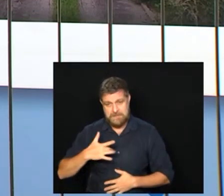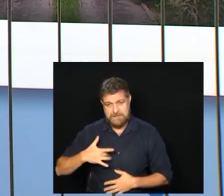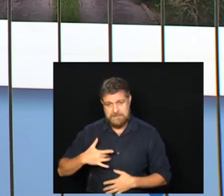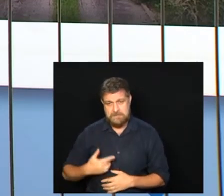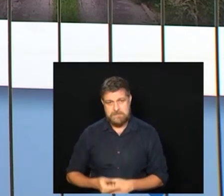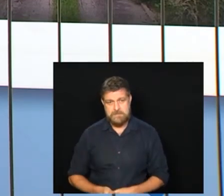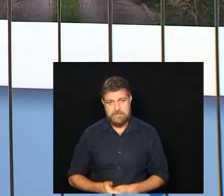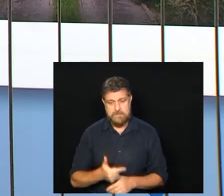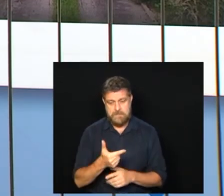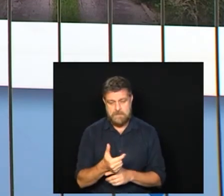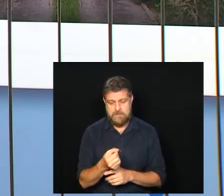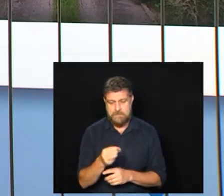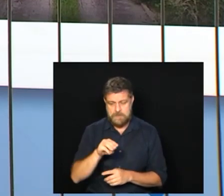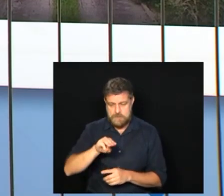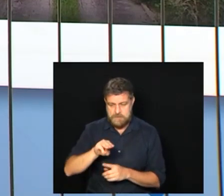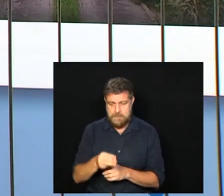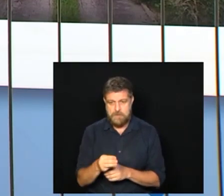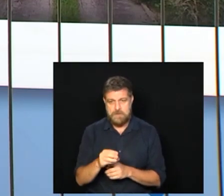são